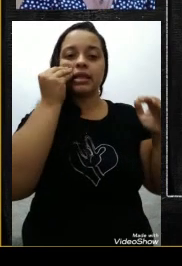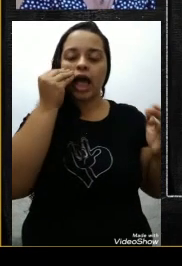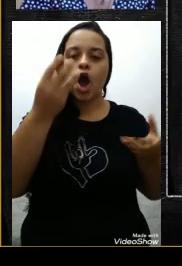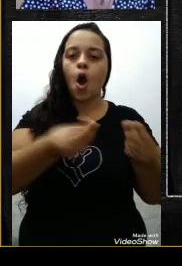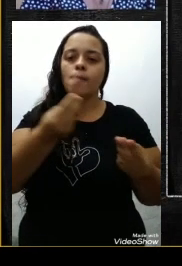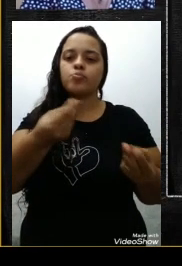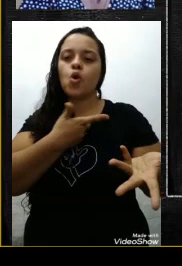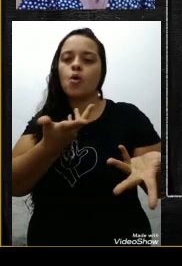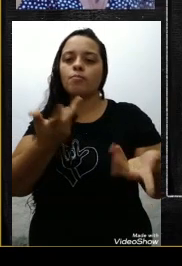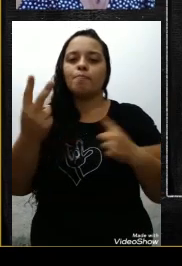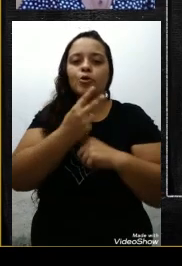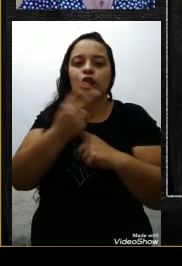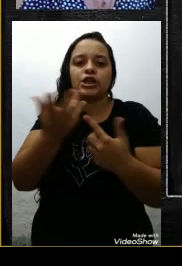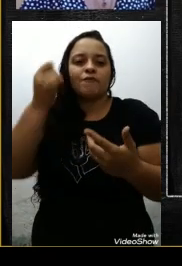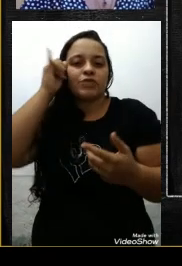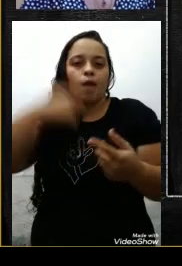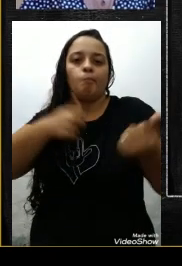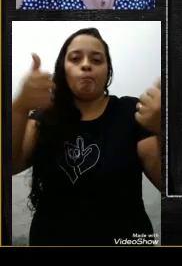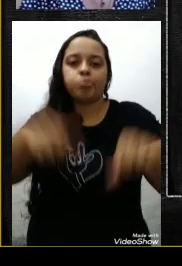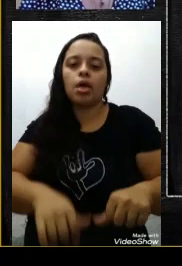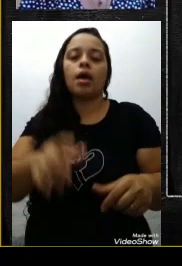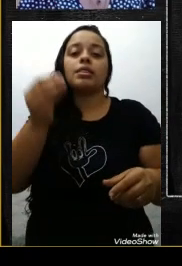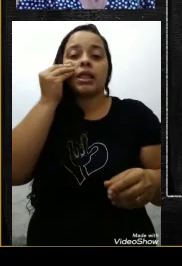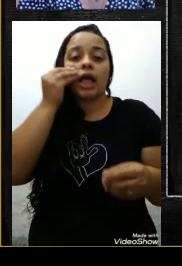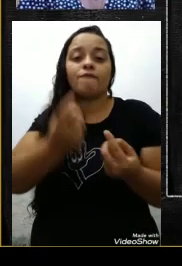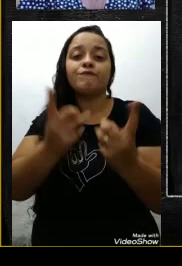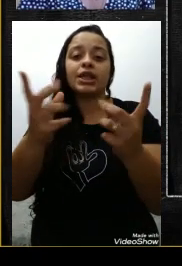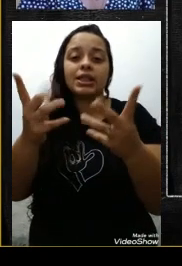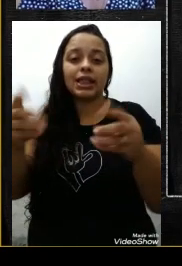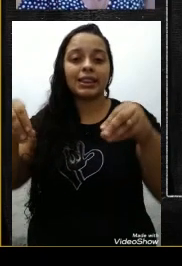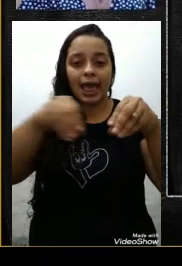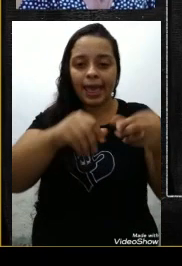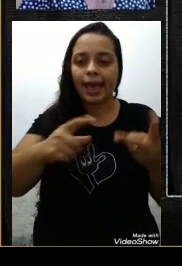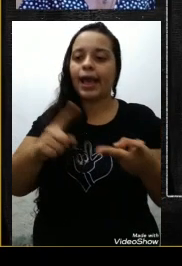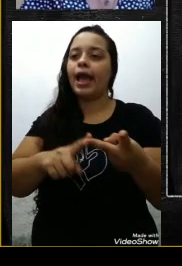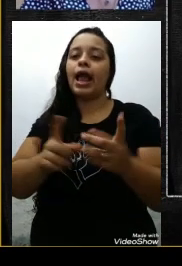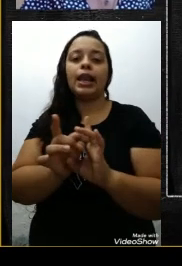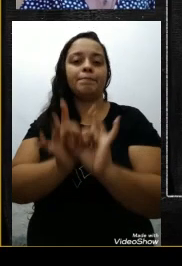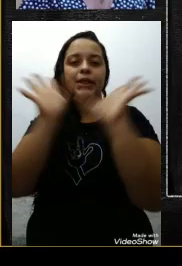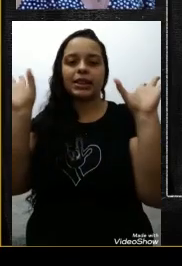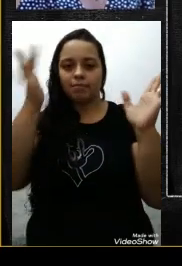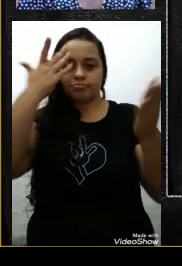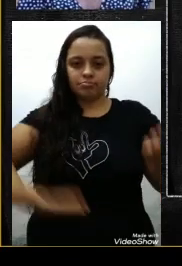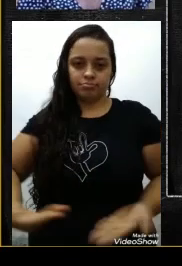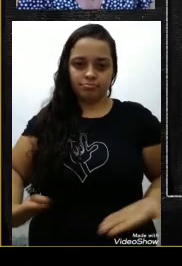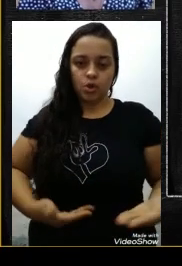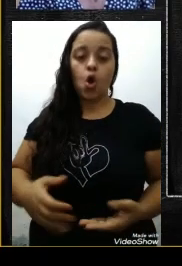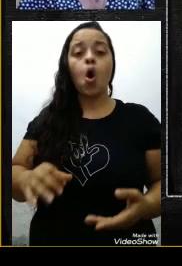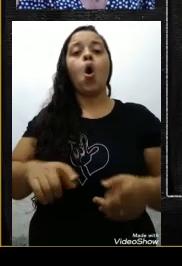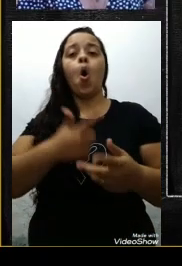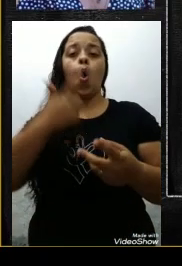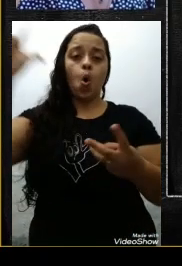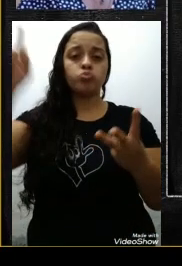se proteger da crise vendendo terras, libertando servos, e outros vão aumentar as taxas sobre esses camponeses, sobre esses